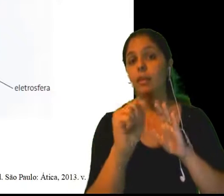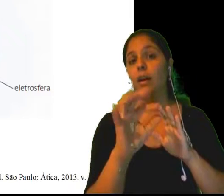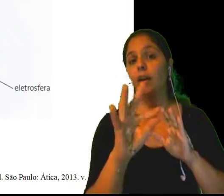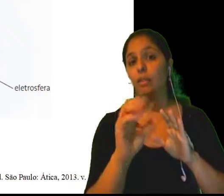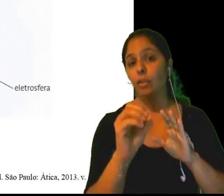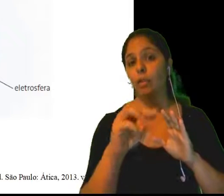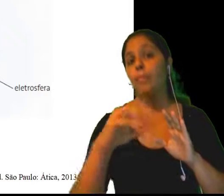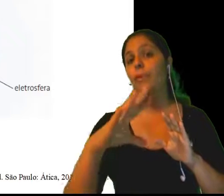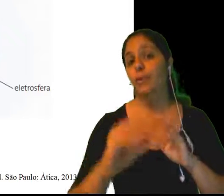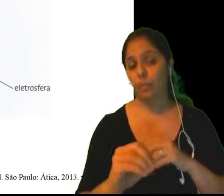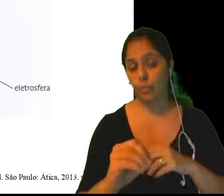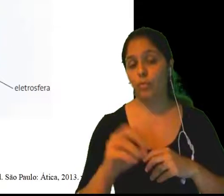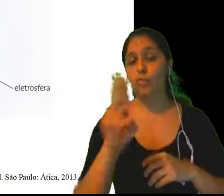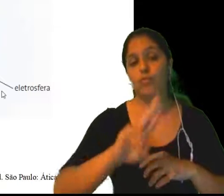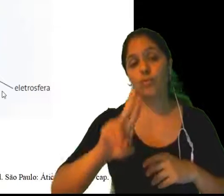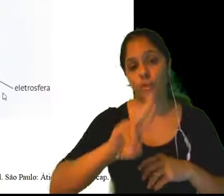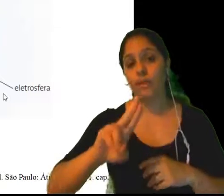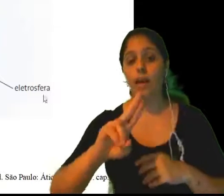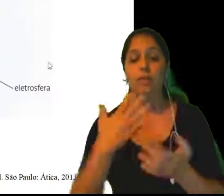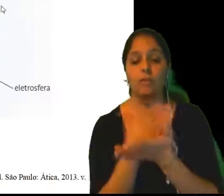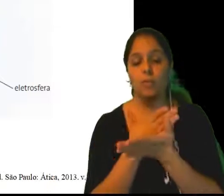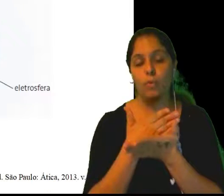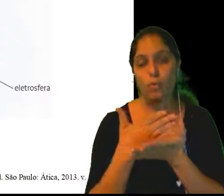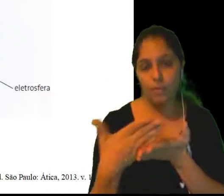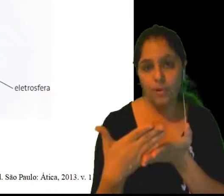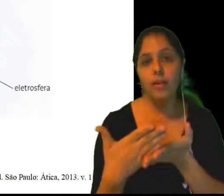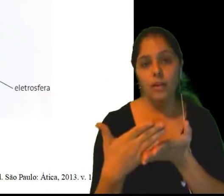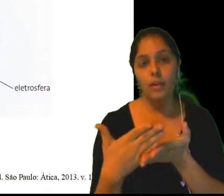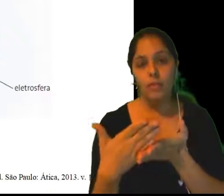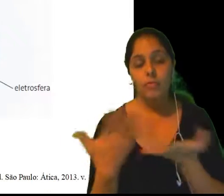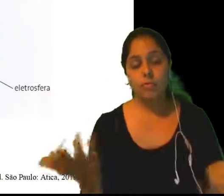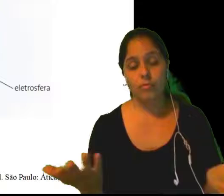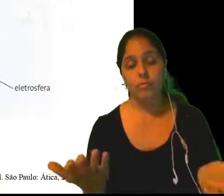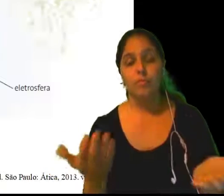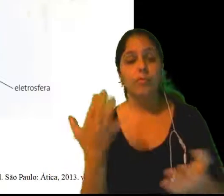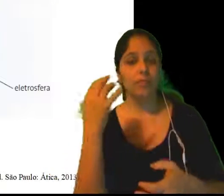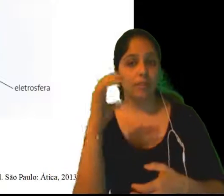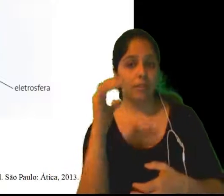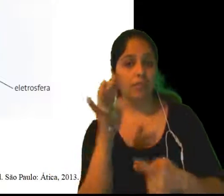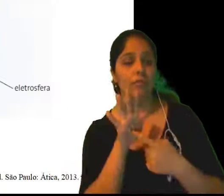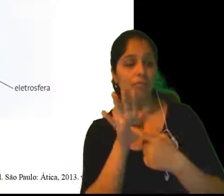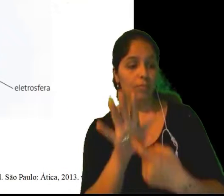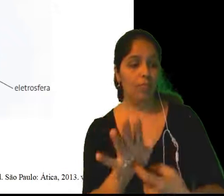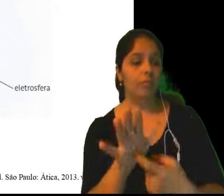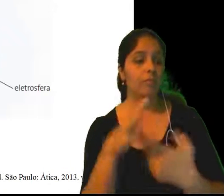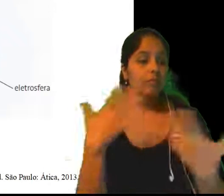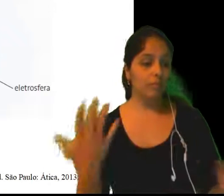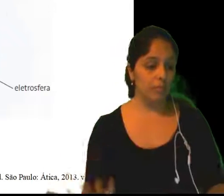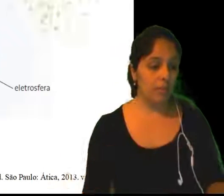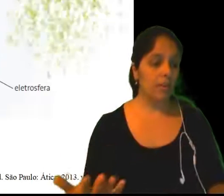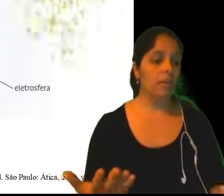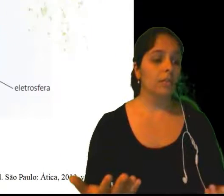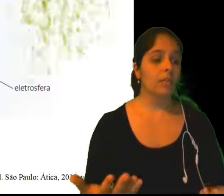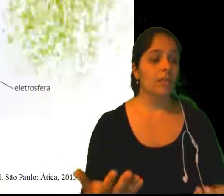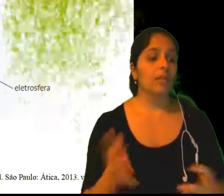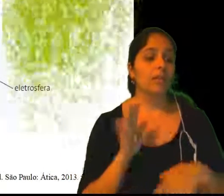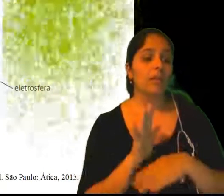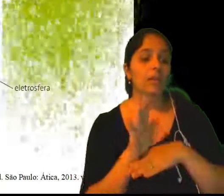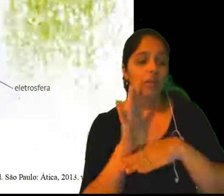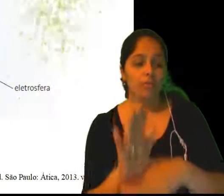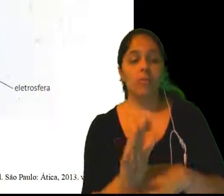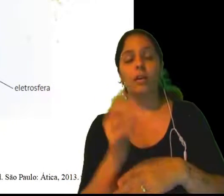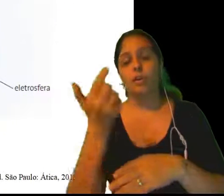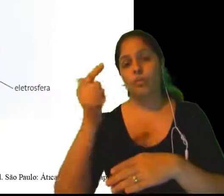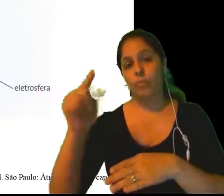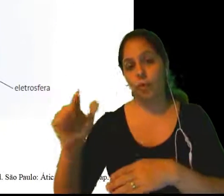atômico atualmente utilizado e que foi inicialmente proposto por Rutherford e aprimorado por Bohr